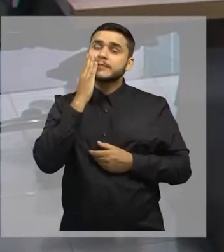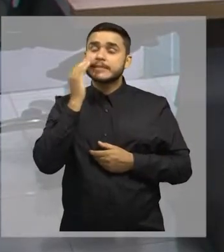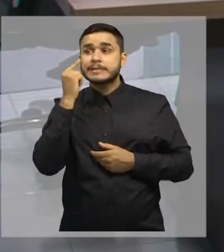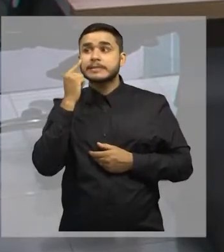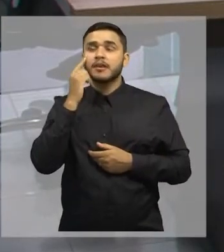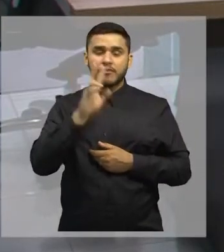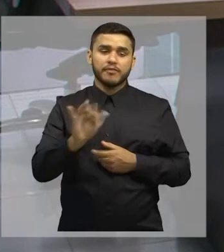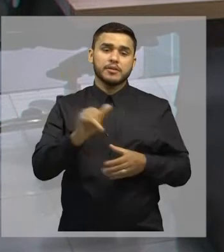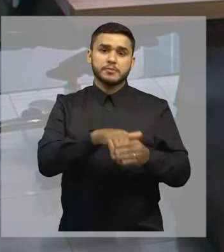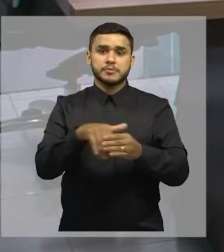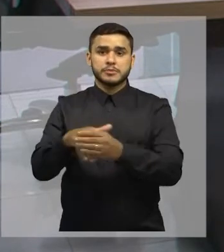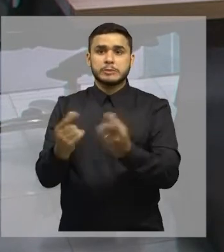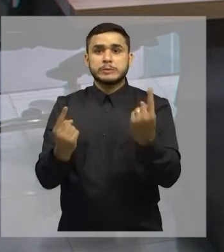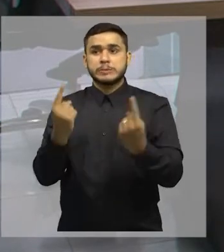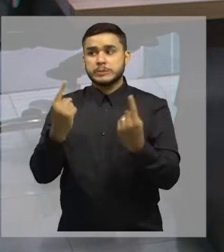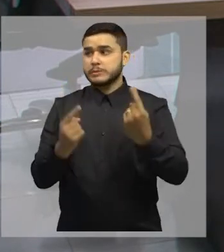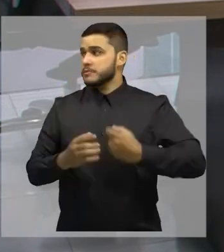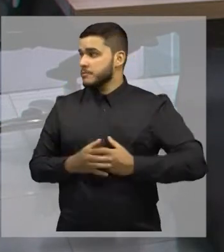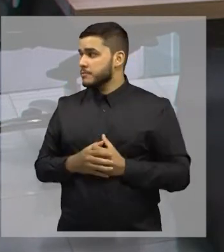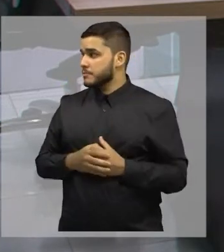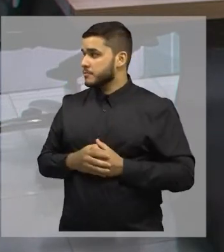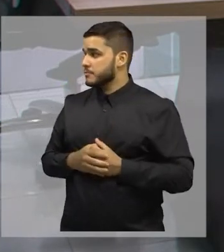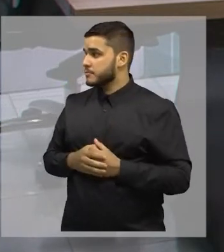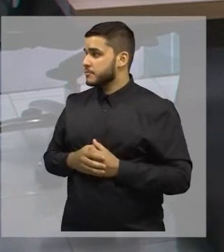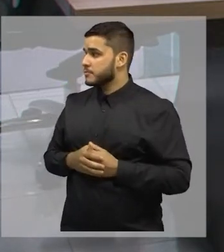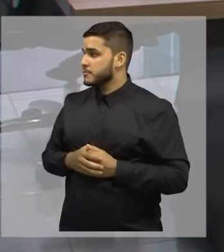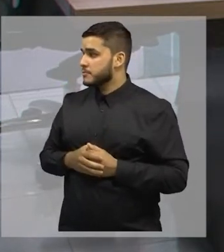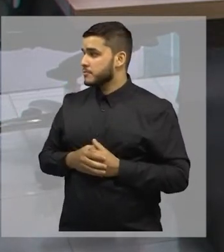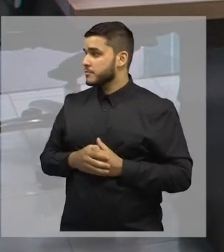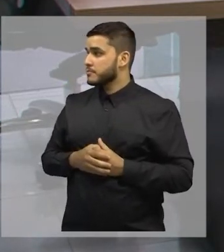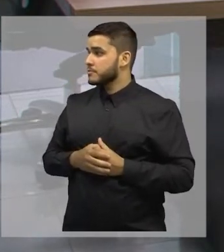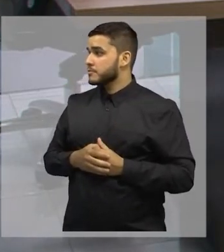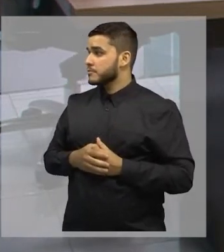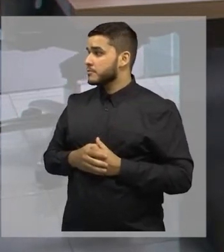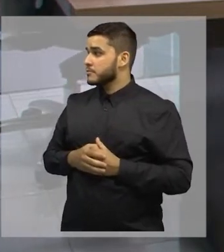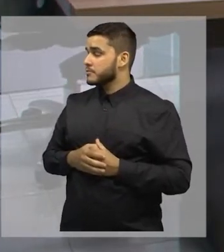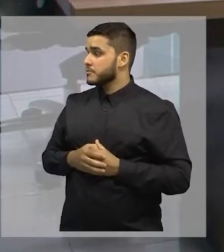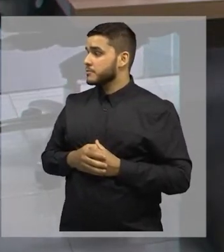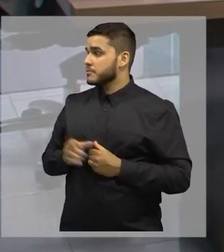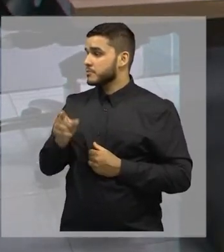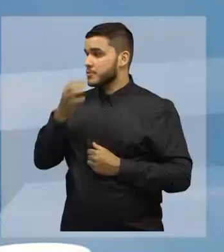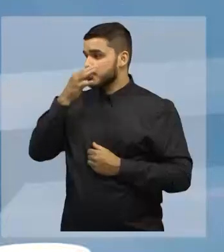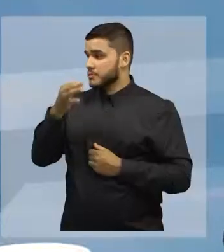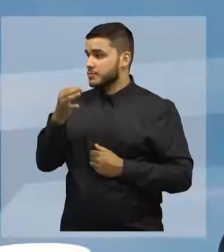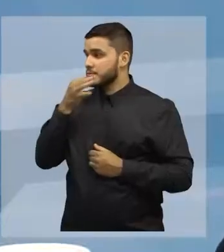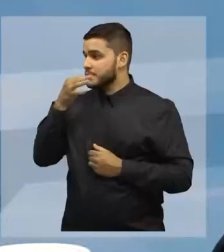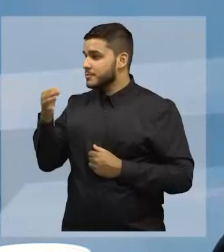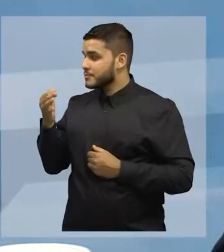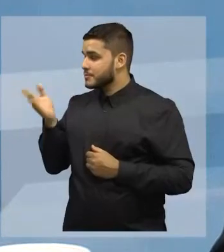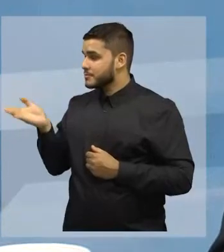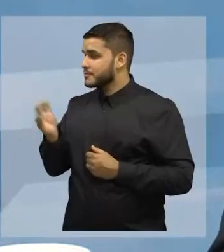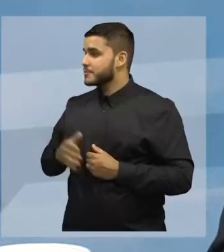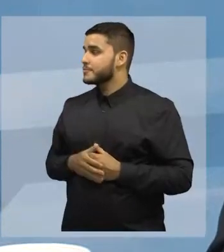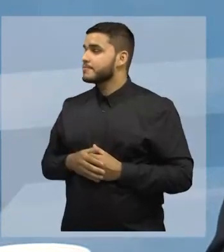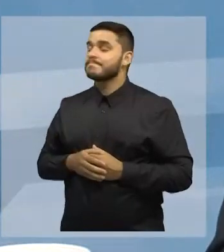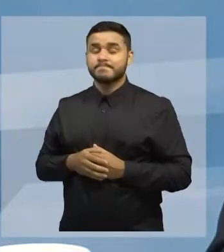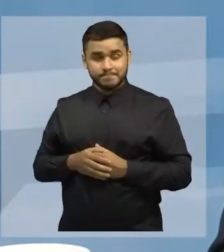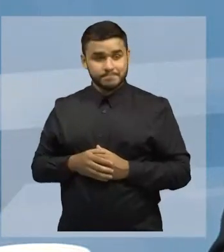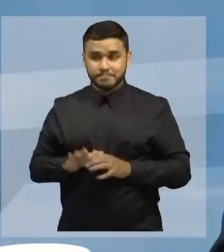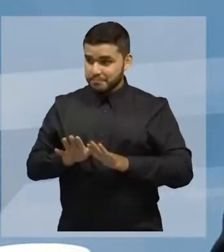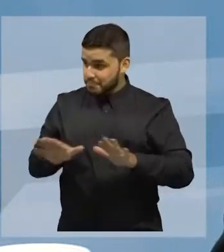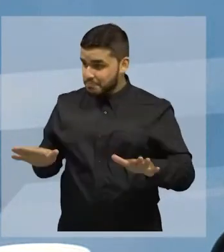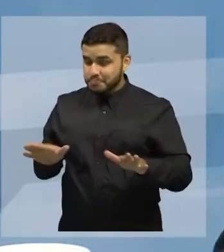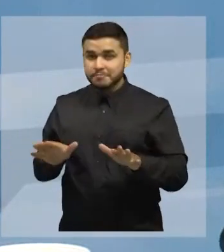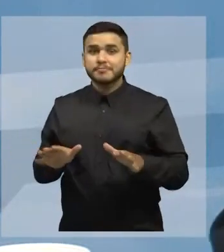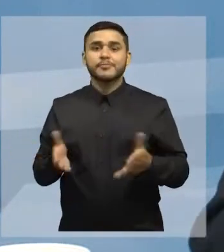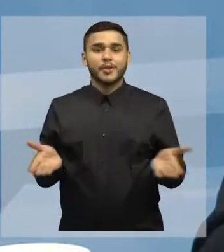Rômulo pensa disto. E com algum comentário? Não, só... Com essas colocações, a gente finaliza mais uma edição do programa Observatório pela